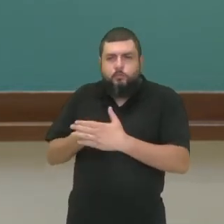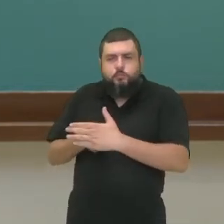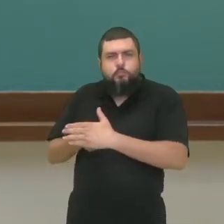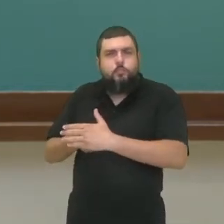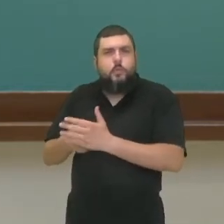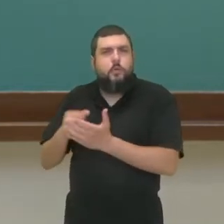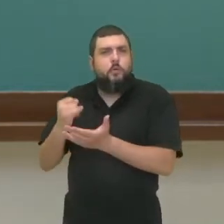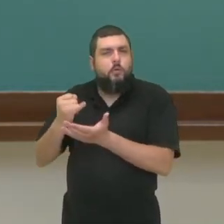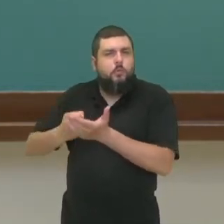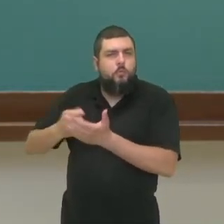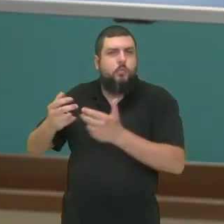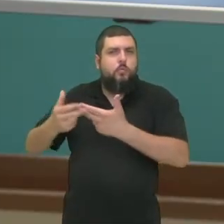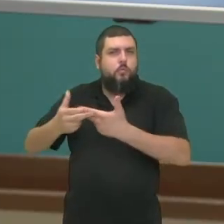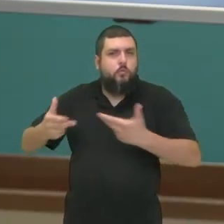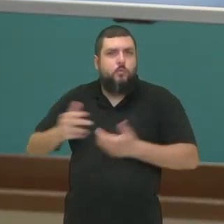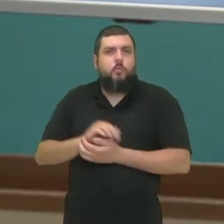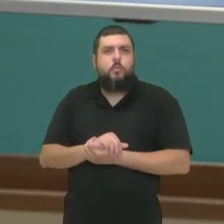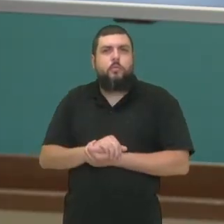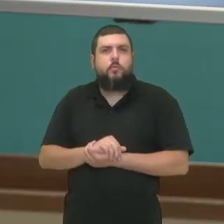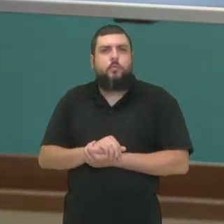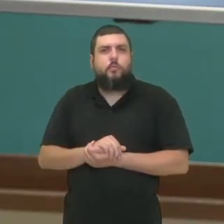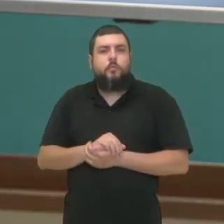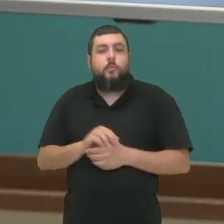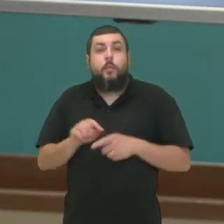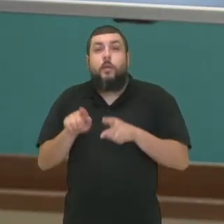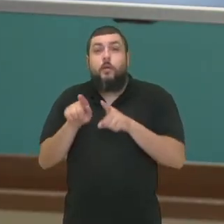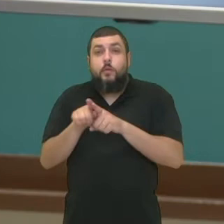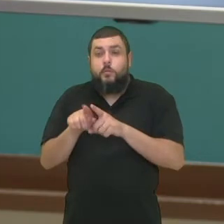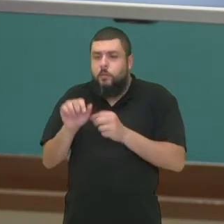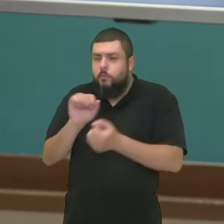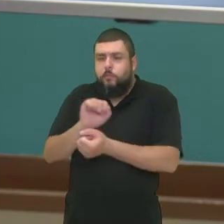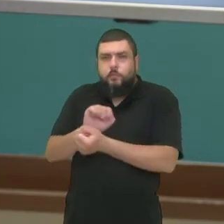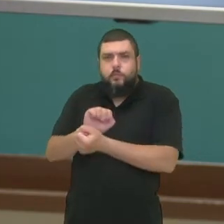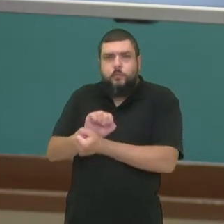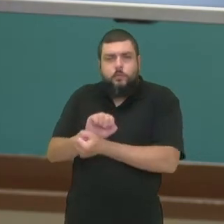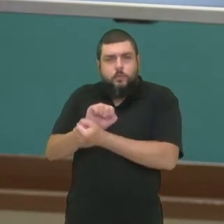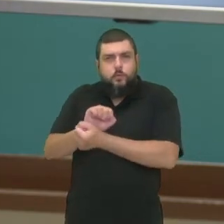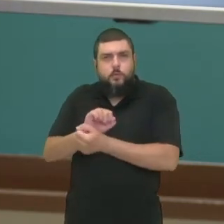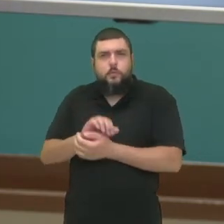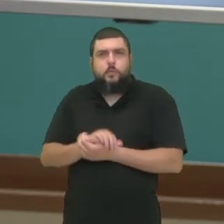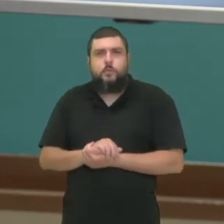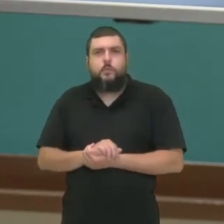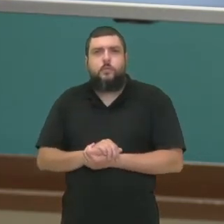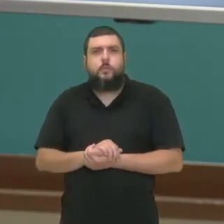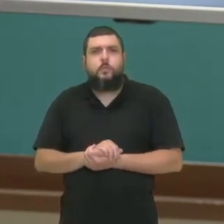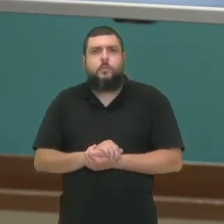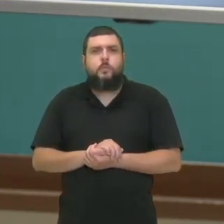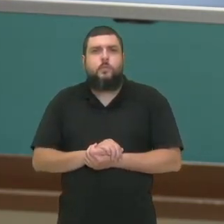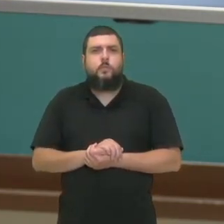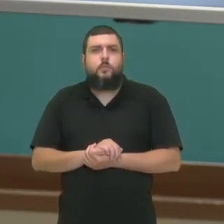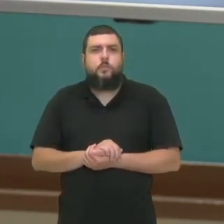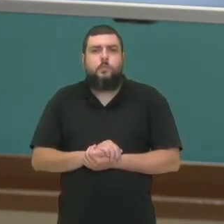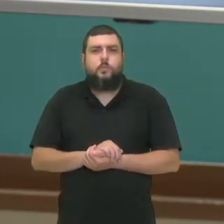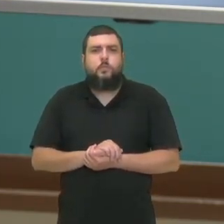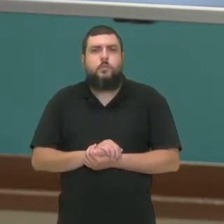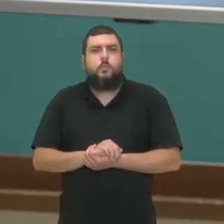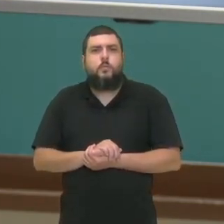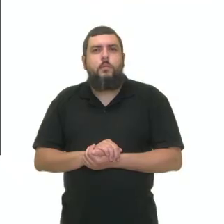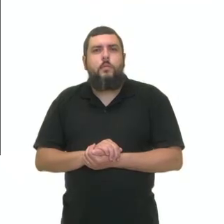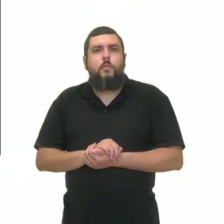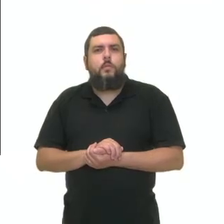províncias romanas, como também poderiam se tornar escravizados, né, prisioneiros de guerra, como vocês estão vendo esse relevo